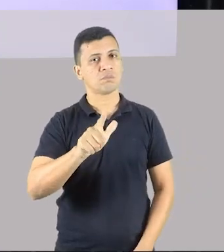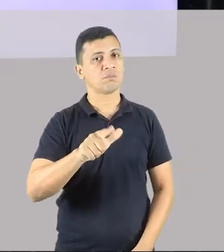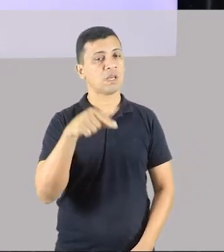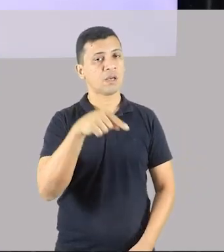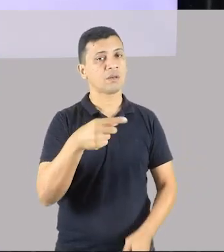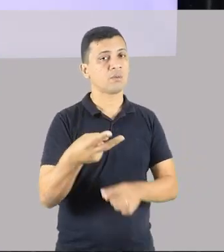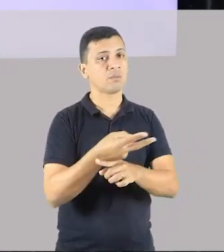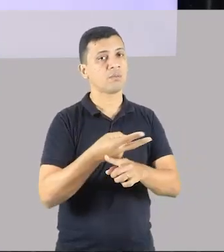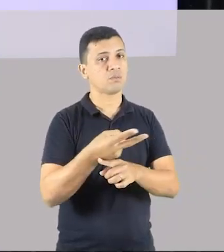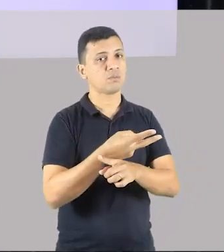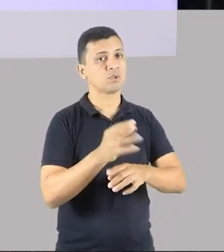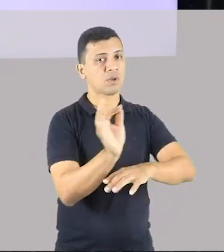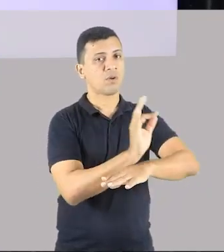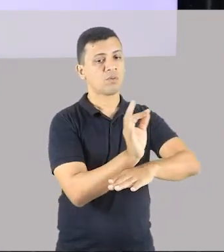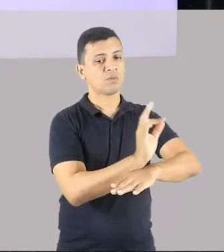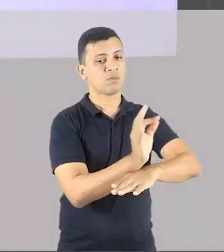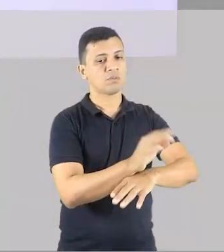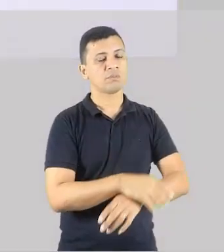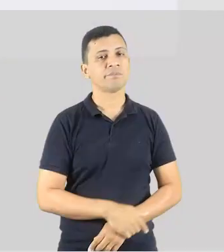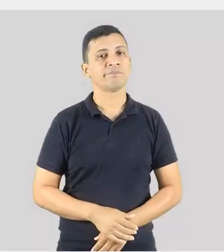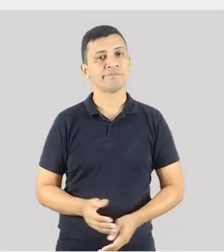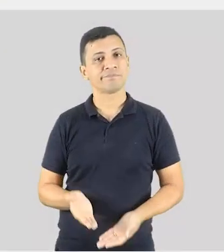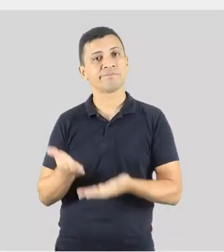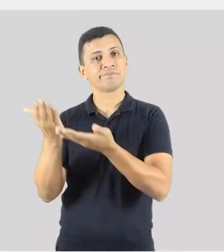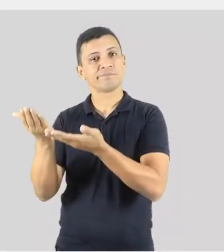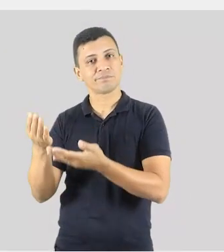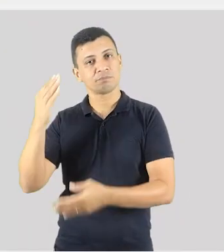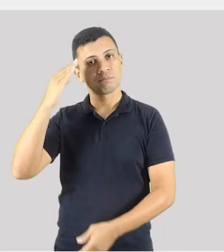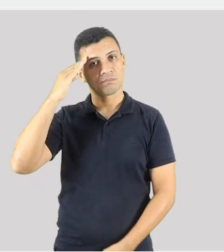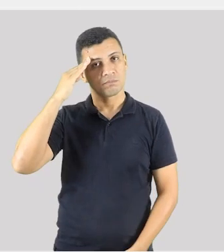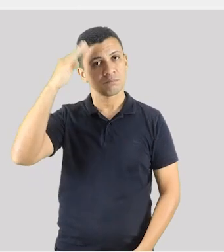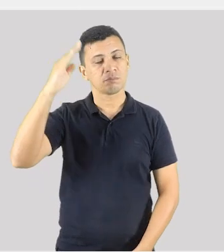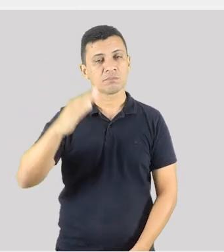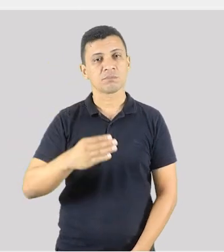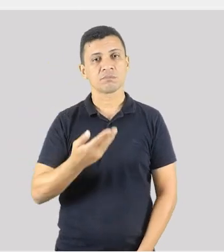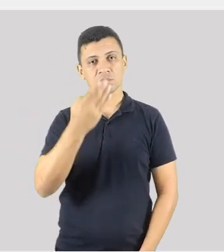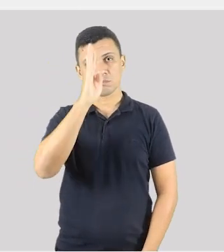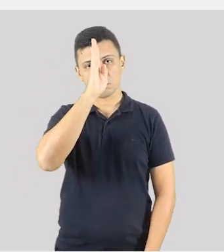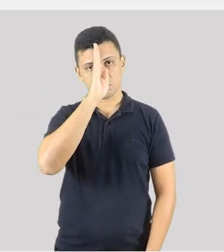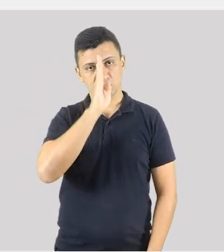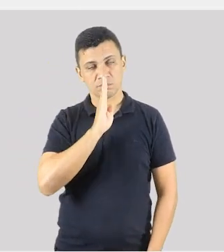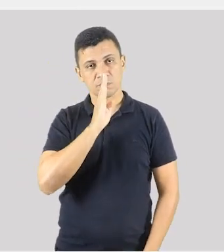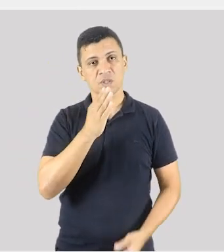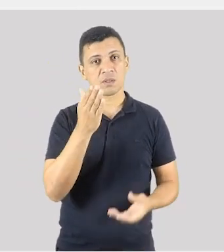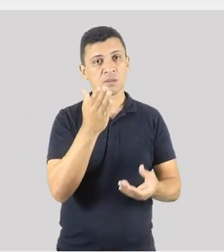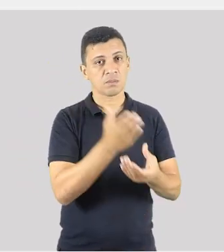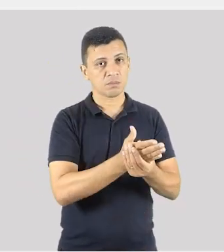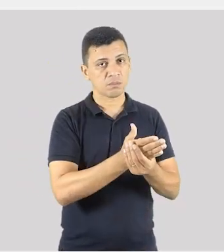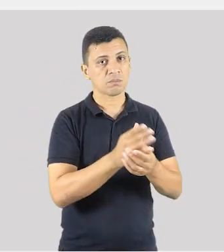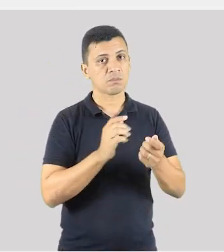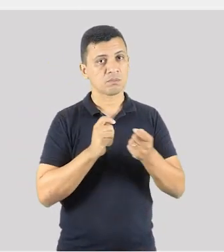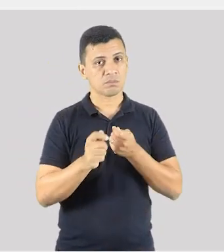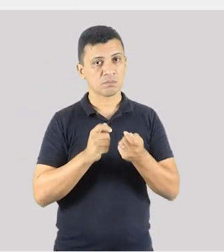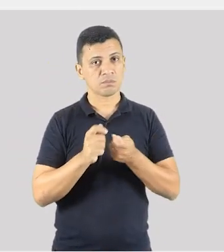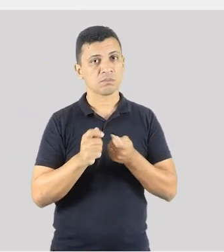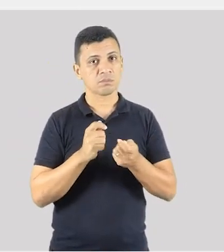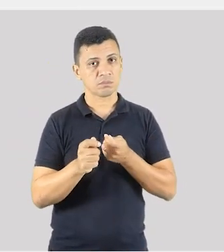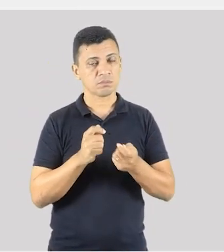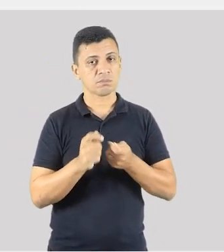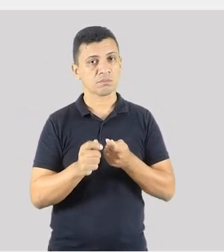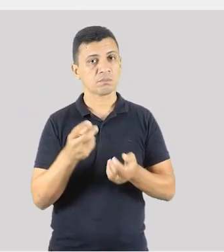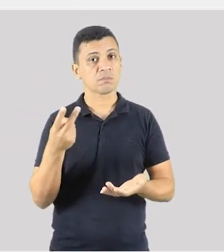formal. O princípio da gratuidade, novamente já falamos, é o princípio que vai garantir que os processos